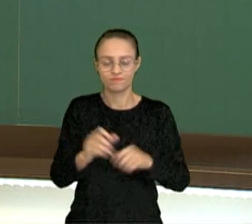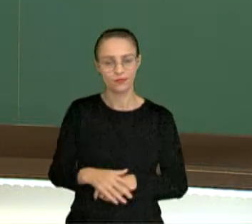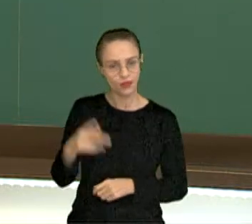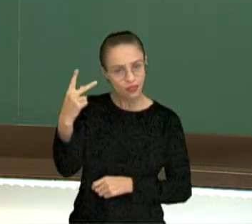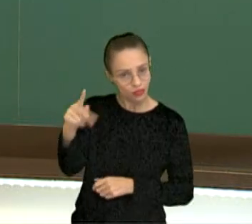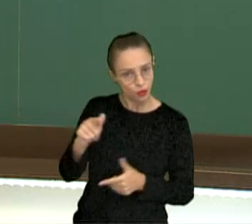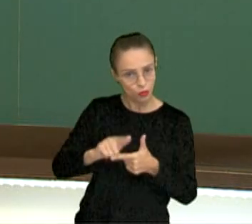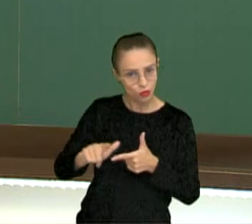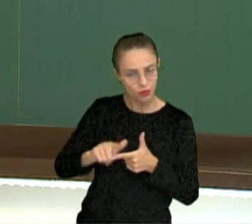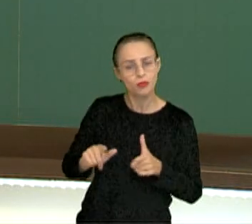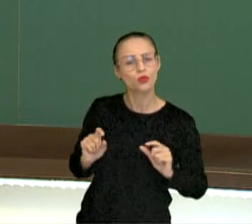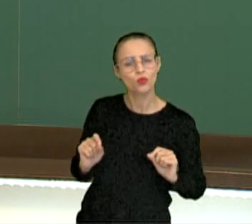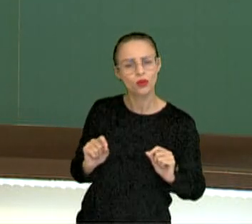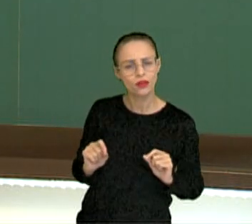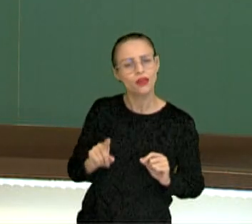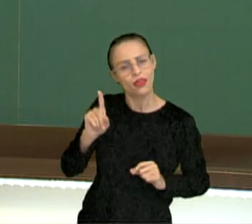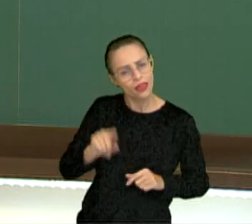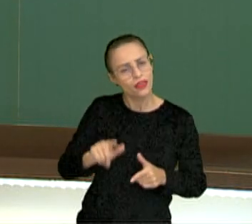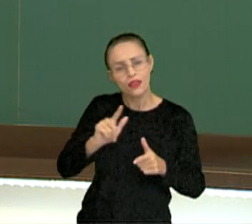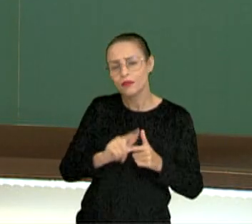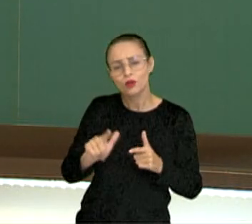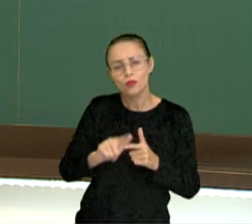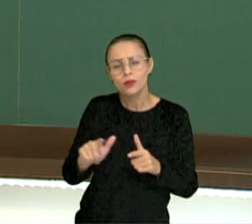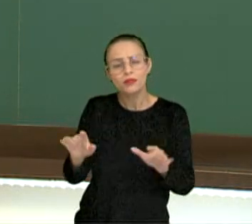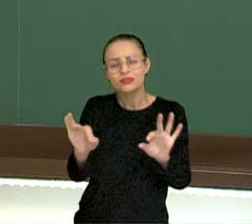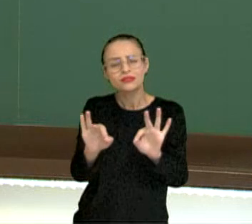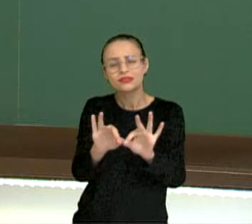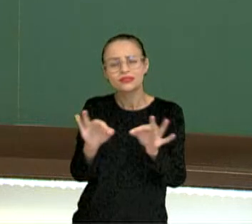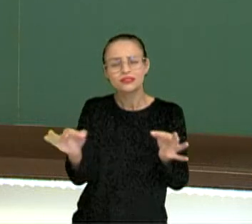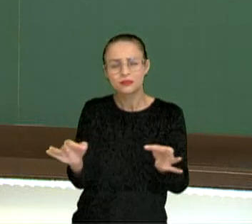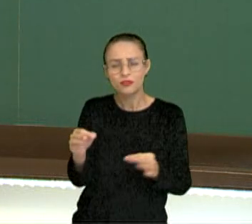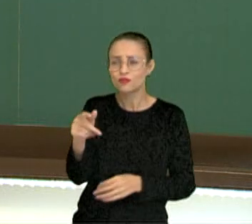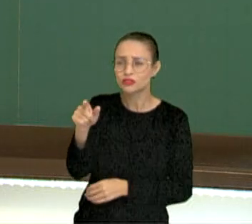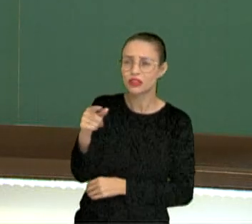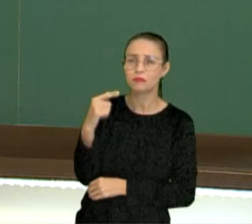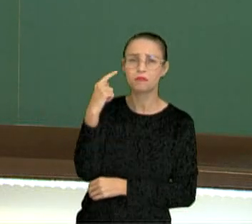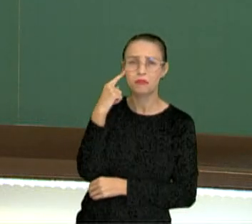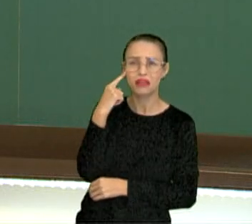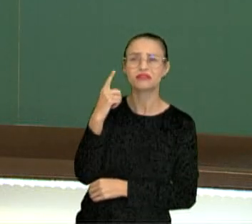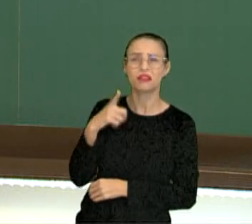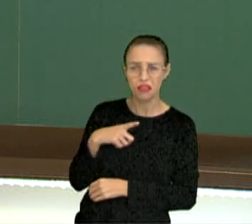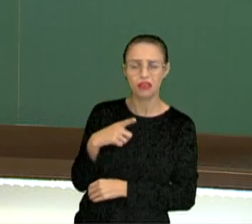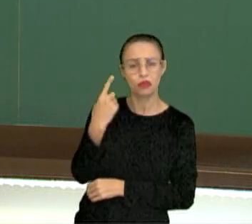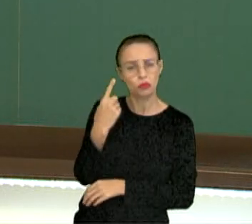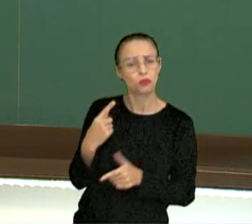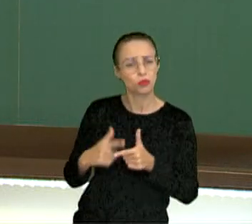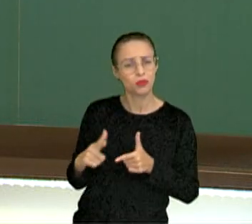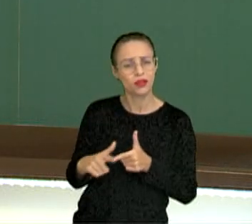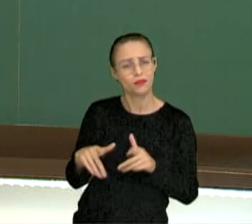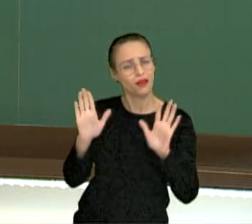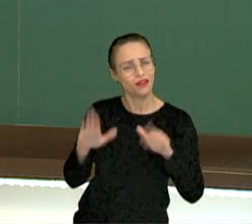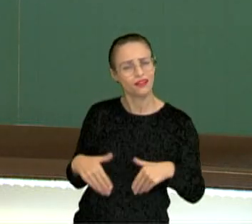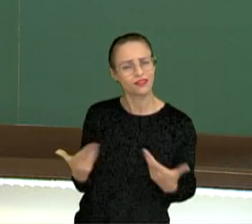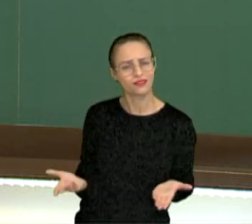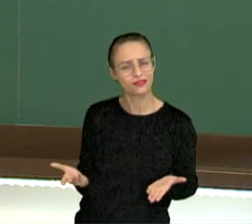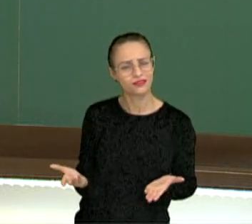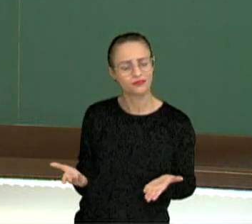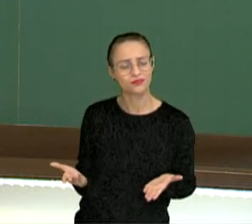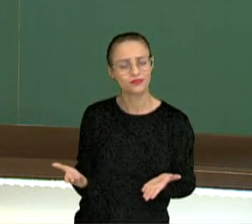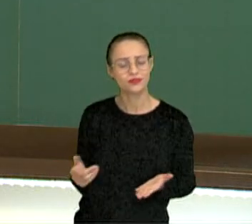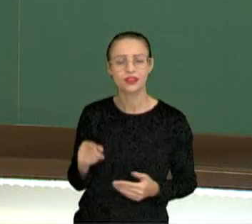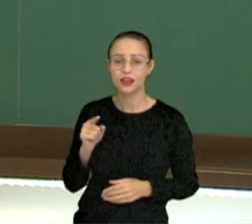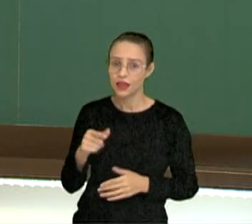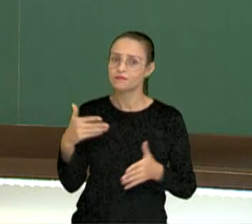problema é pura e simplesmente achares que tens um problema. Ultrapassado